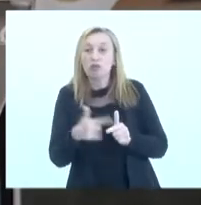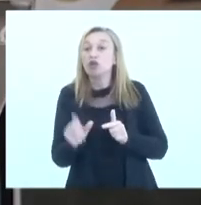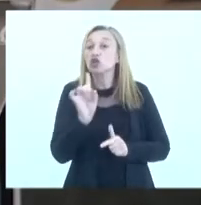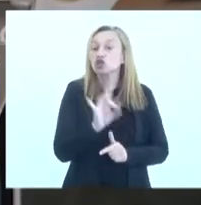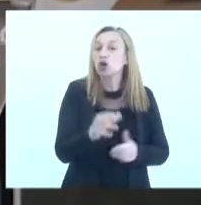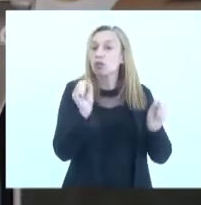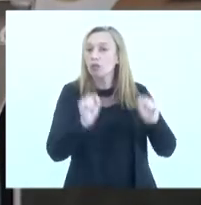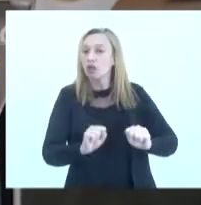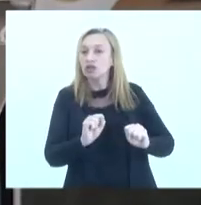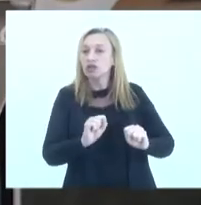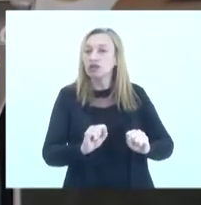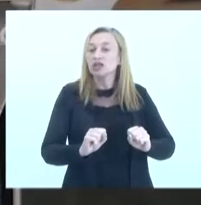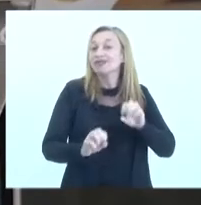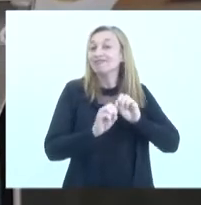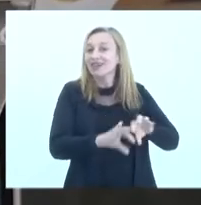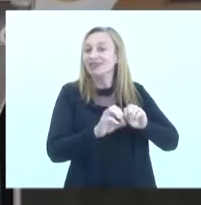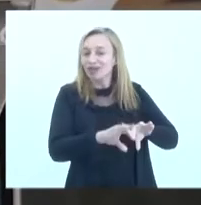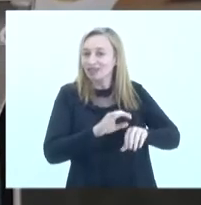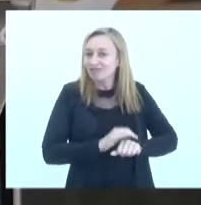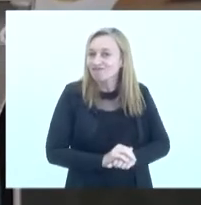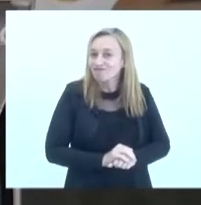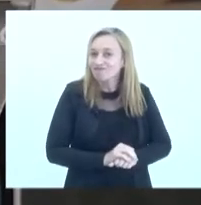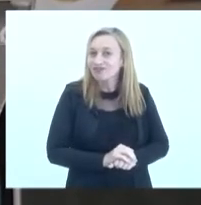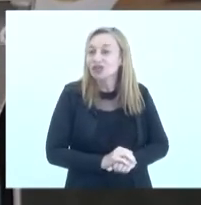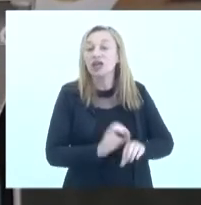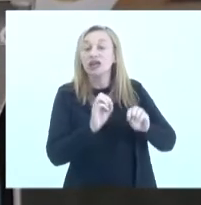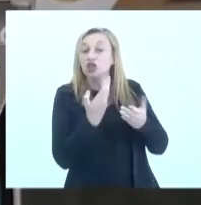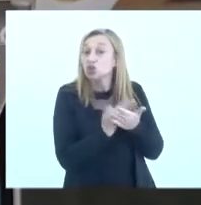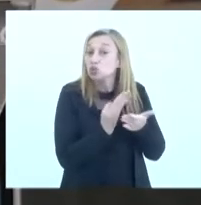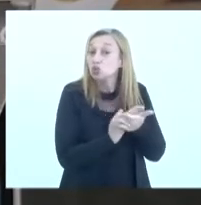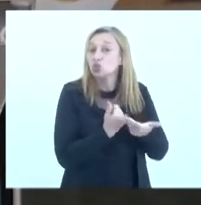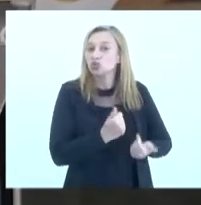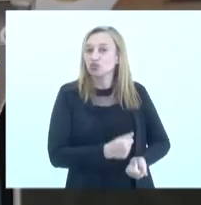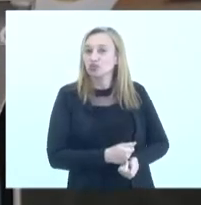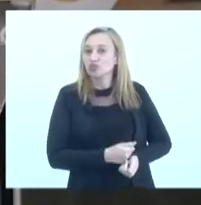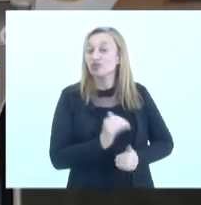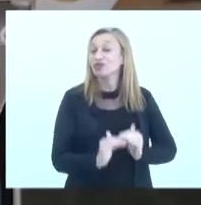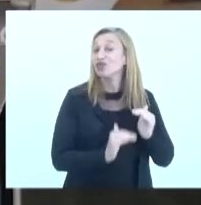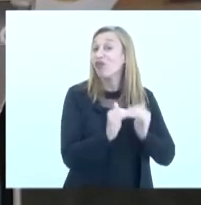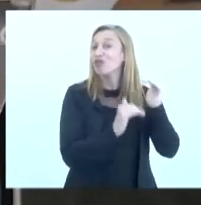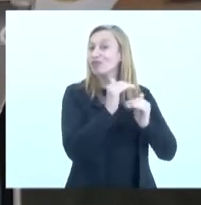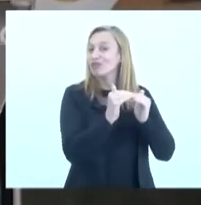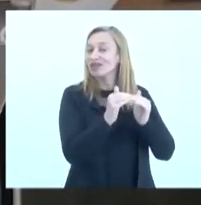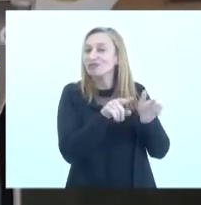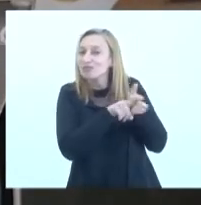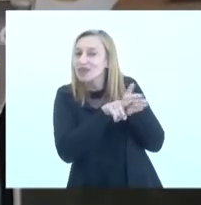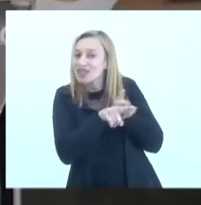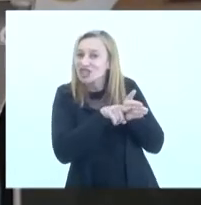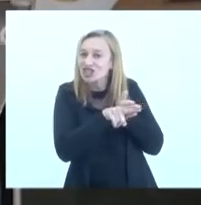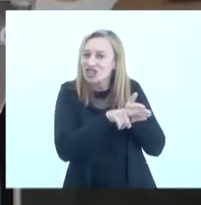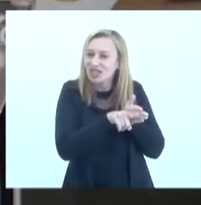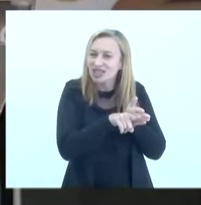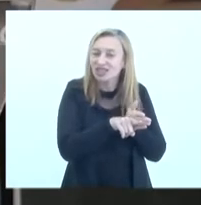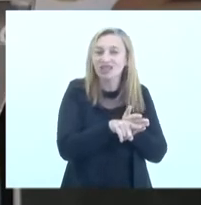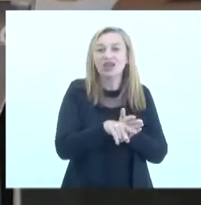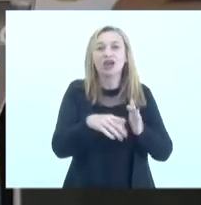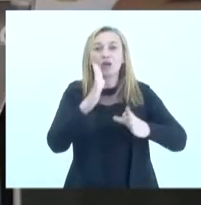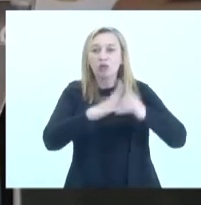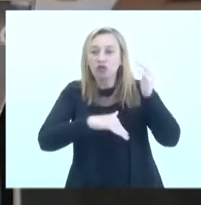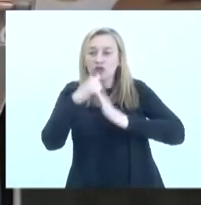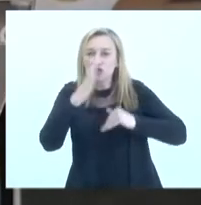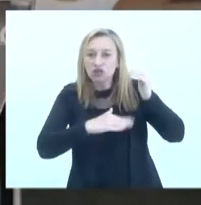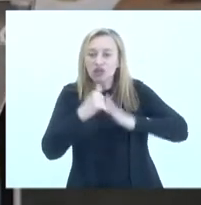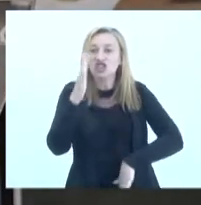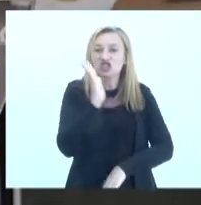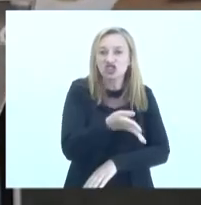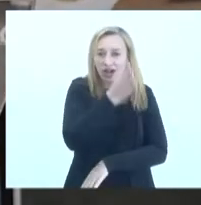possível através da educação, através do estudo, através de desenvolvimento em pesquisa aplicada e profissional que gere